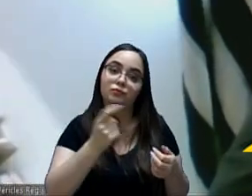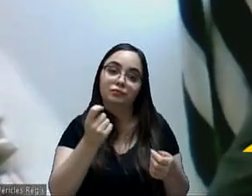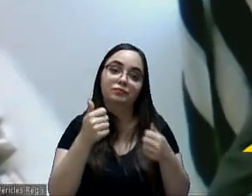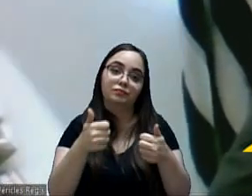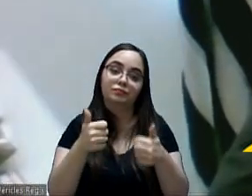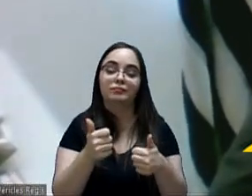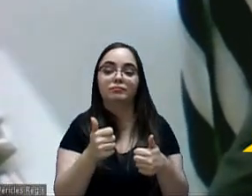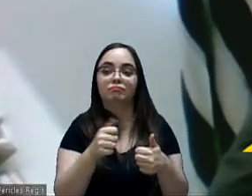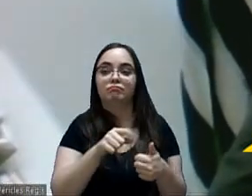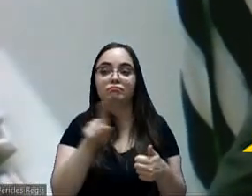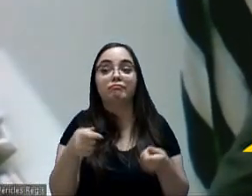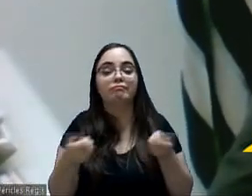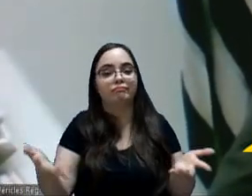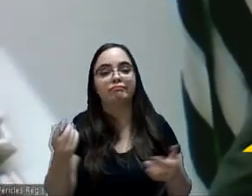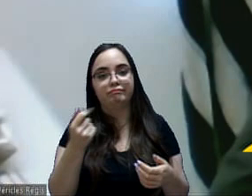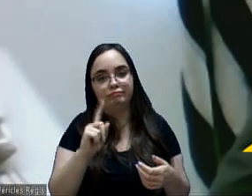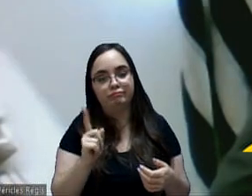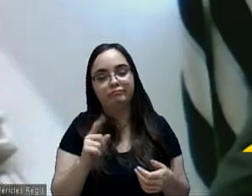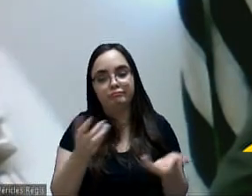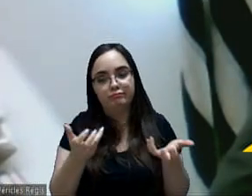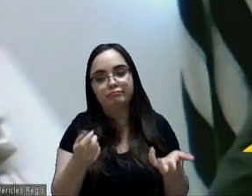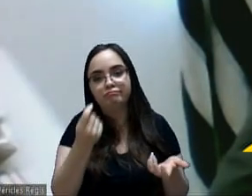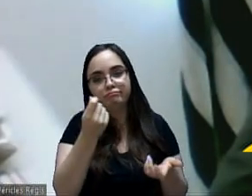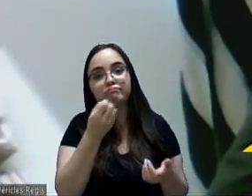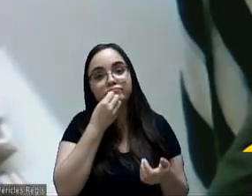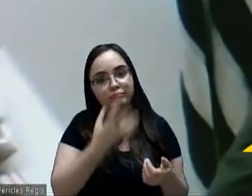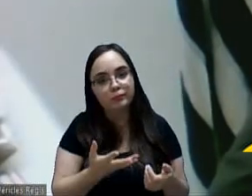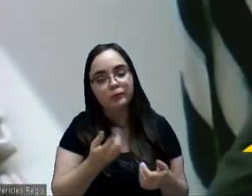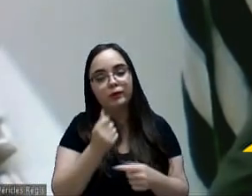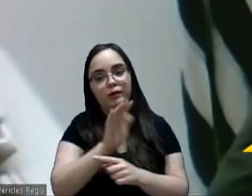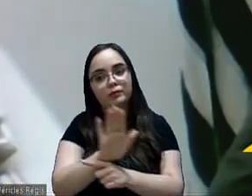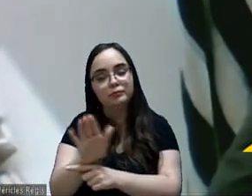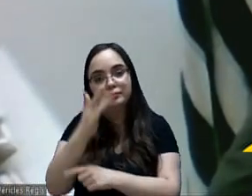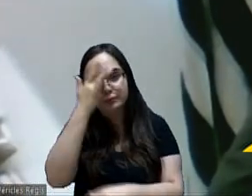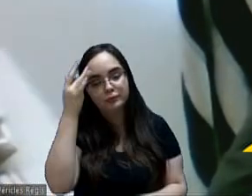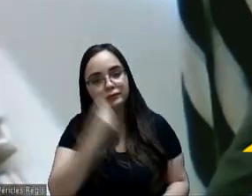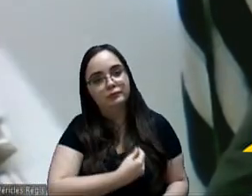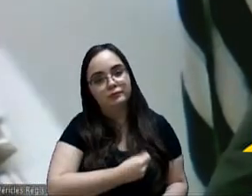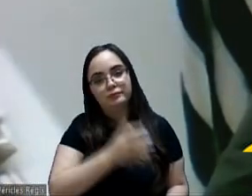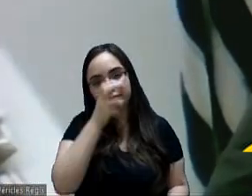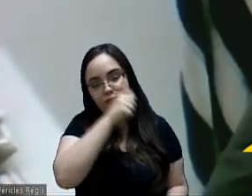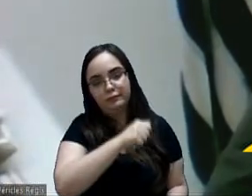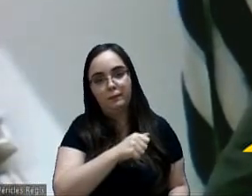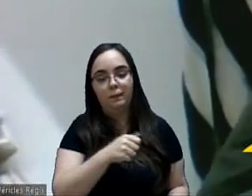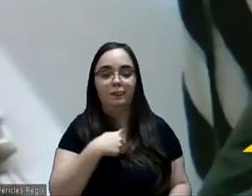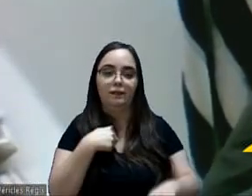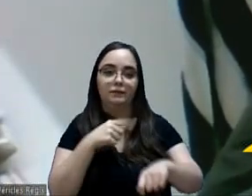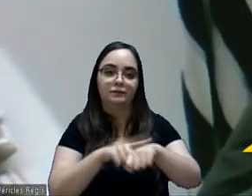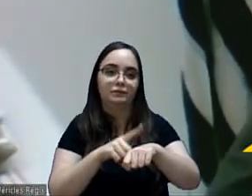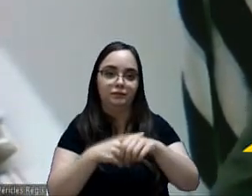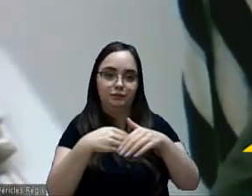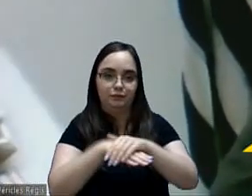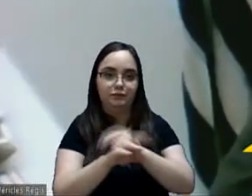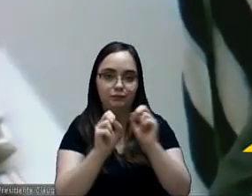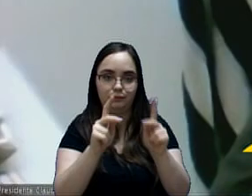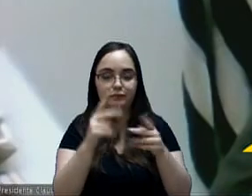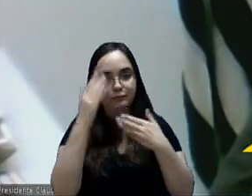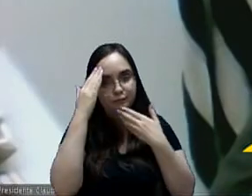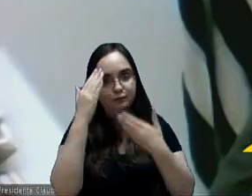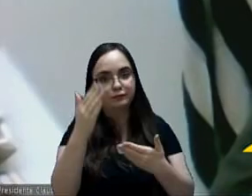recurso, que a gente possa salvar muitas vidas, independente da maneira que vai ser utilizado. Eu reservo meu tempo, presidente.